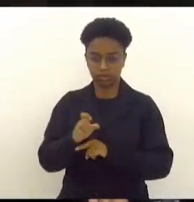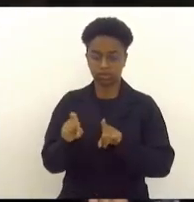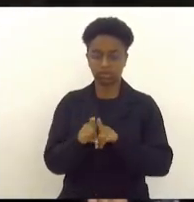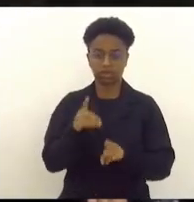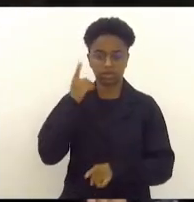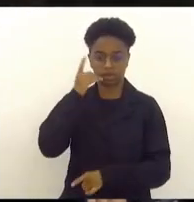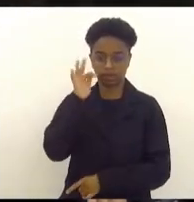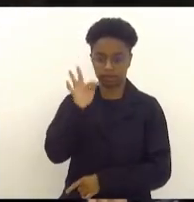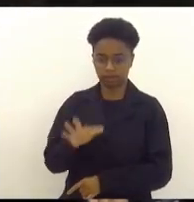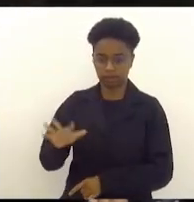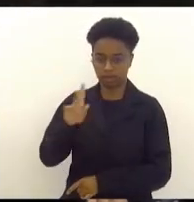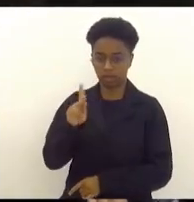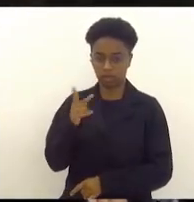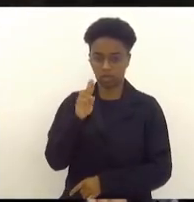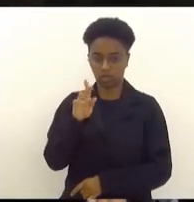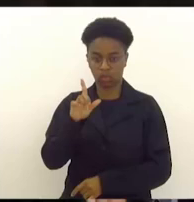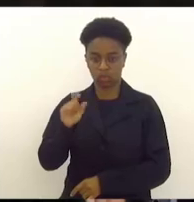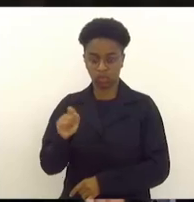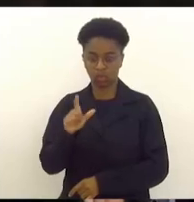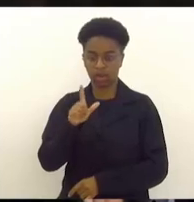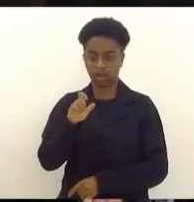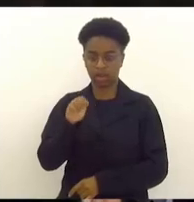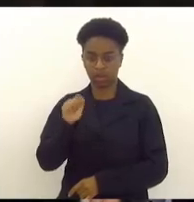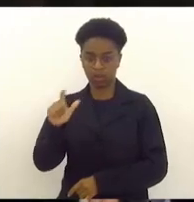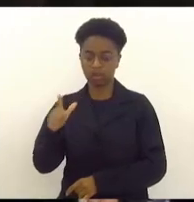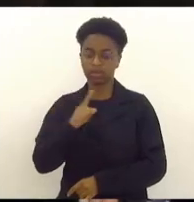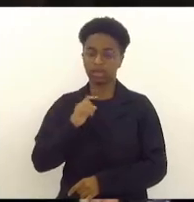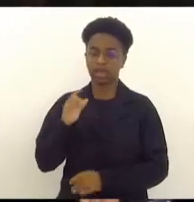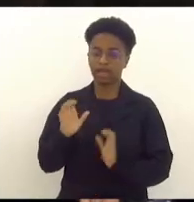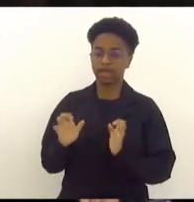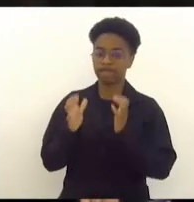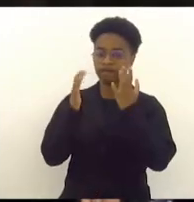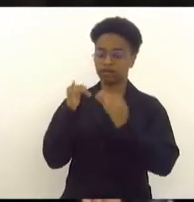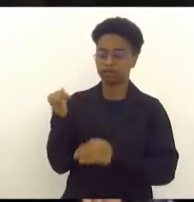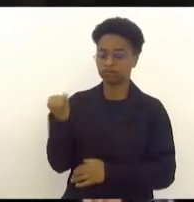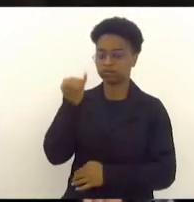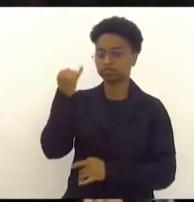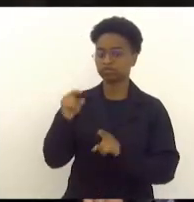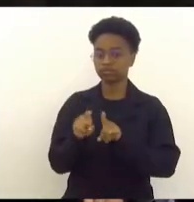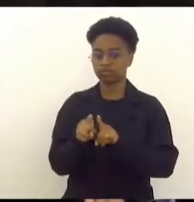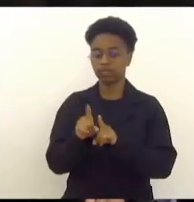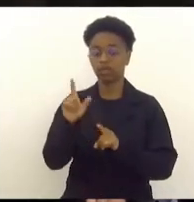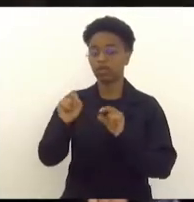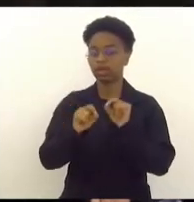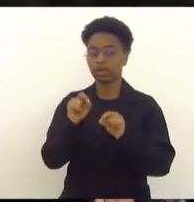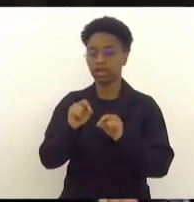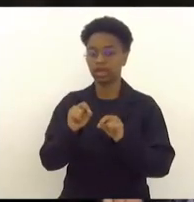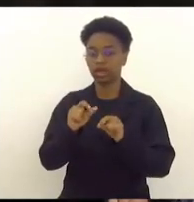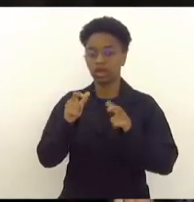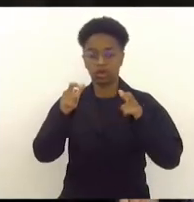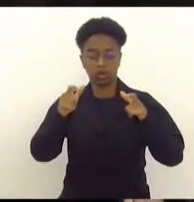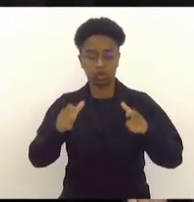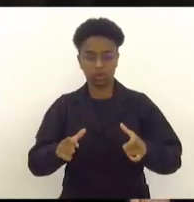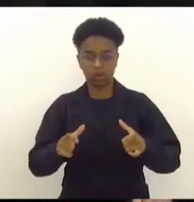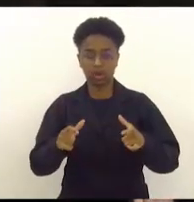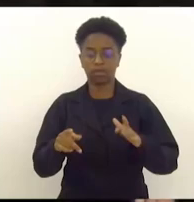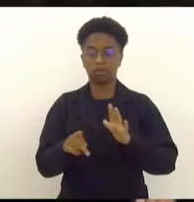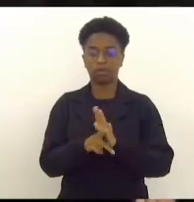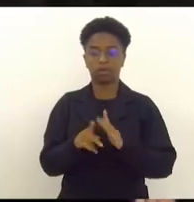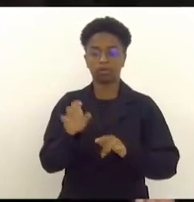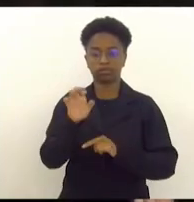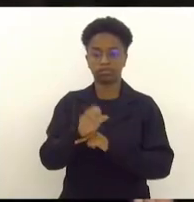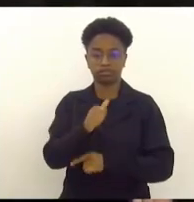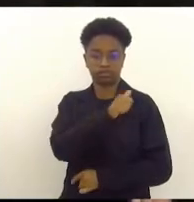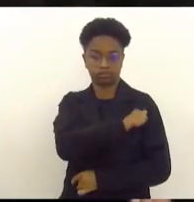Hugo Leal um importante evento que é uma plataforma de negócio para o estado